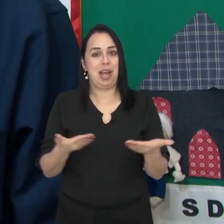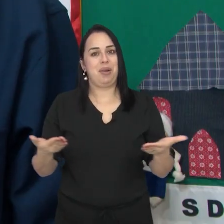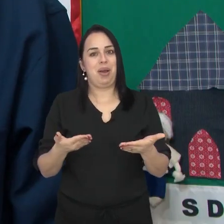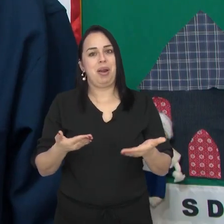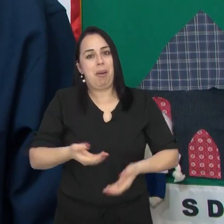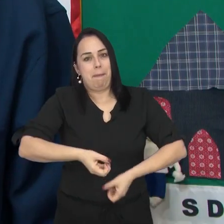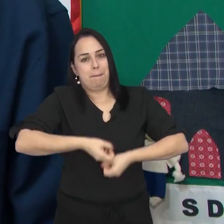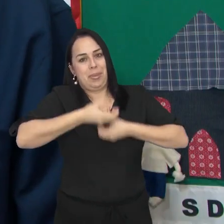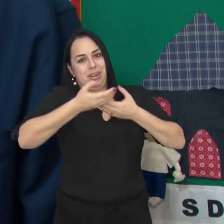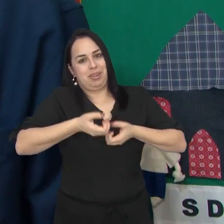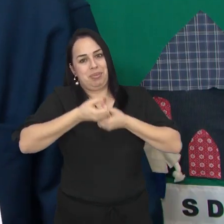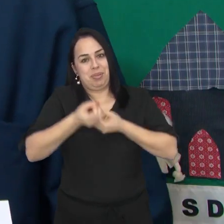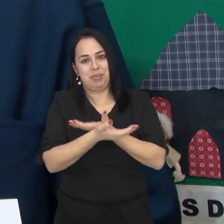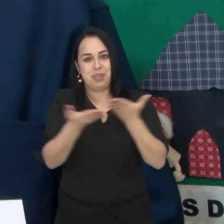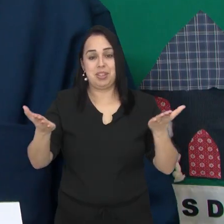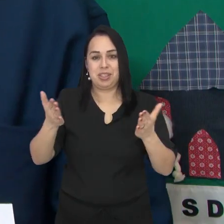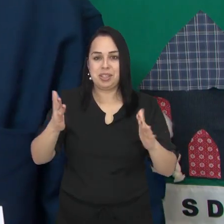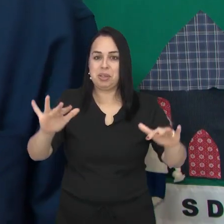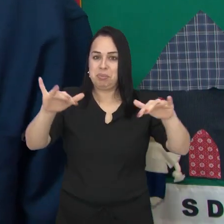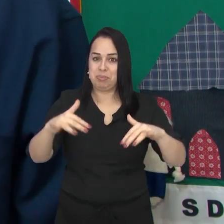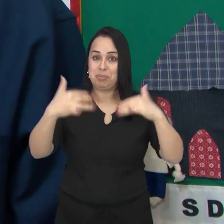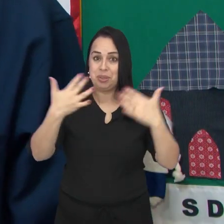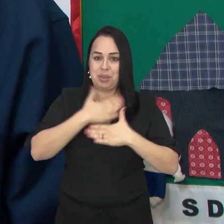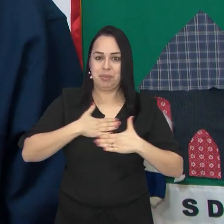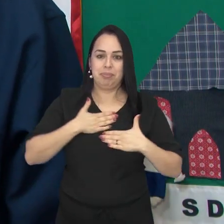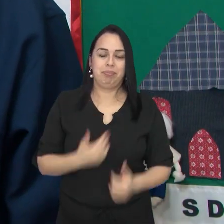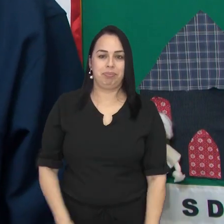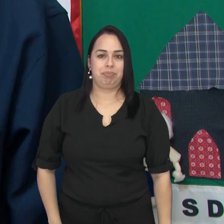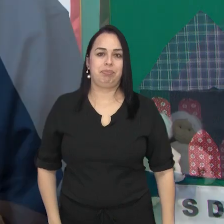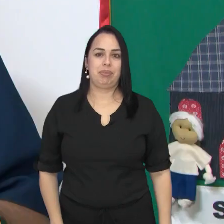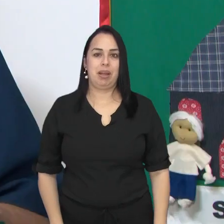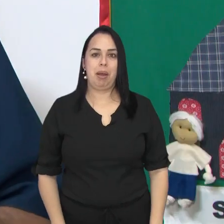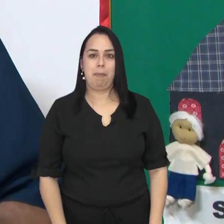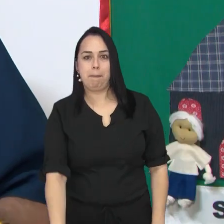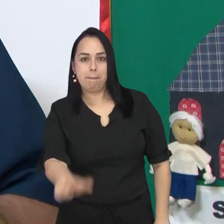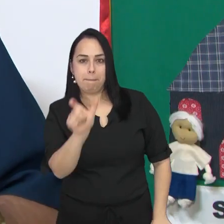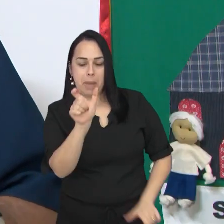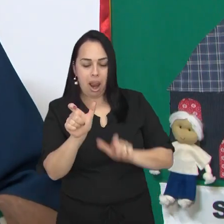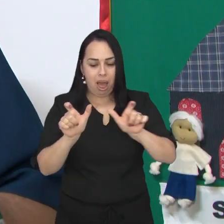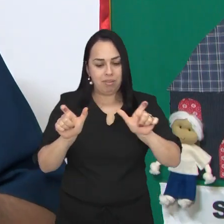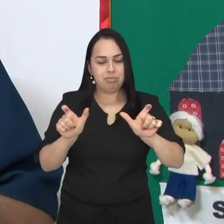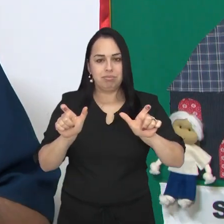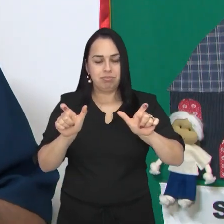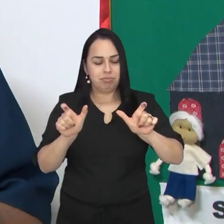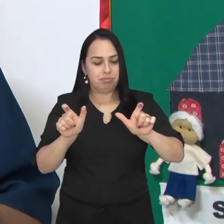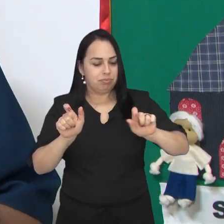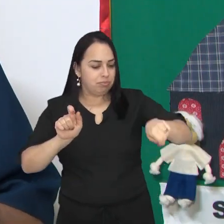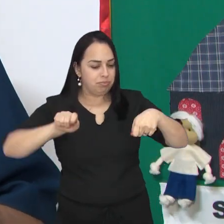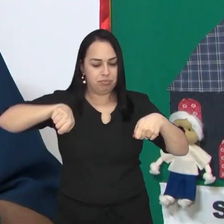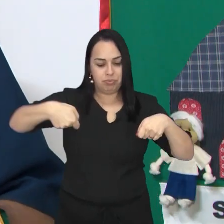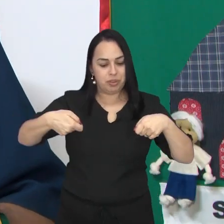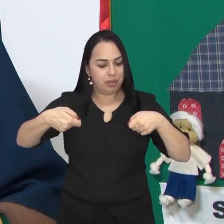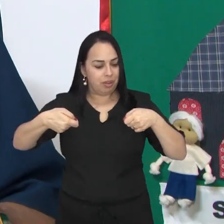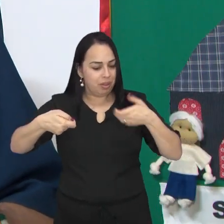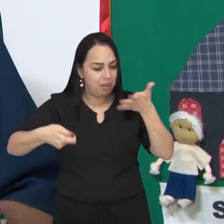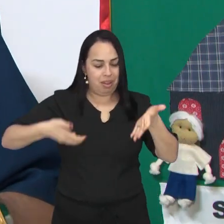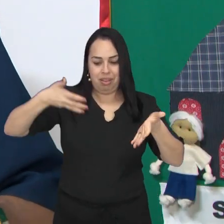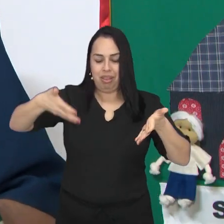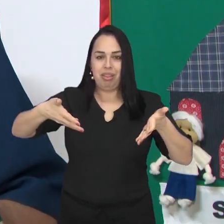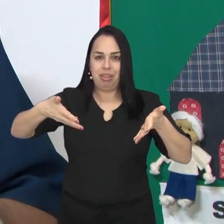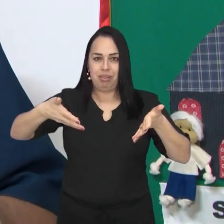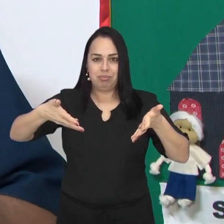agora um deleite de poesia para os nossos telespectadores. O vocábulo na boca, a